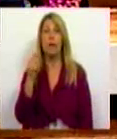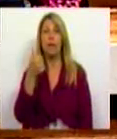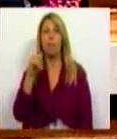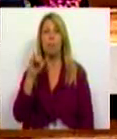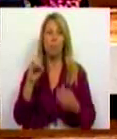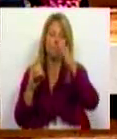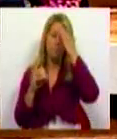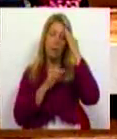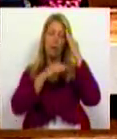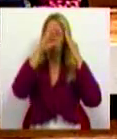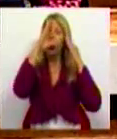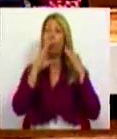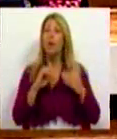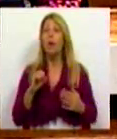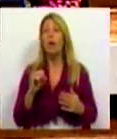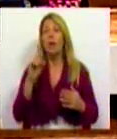Sr. Ministro, Sr. Presidente,